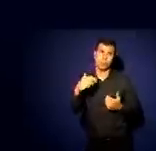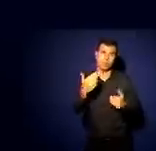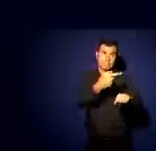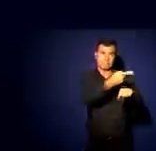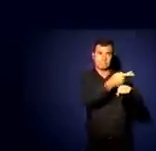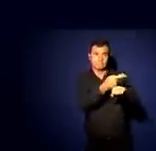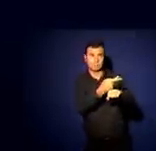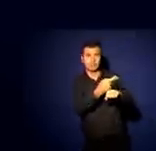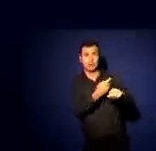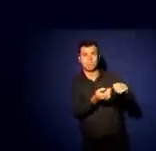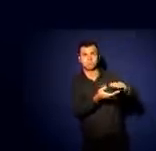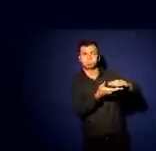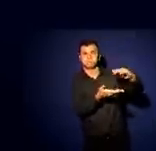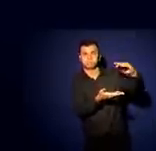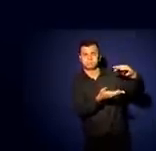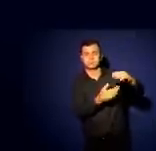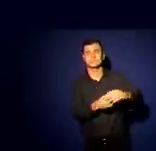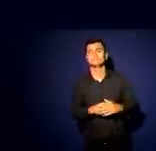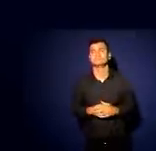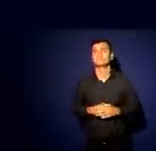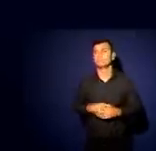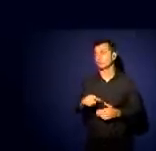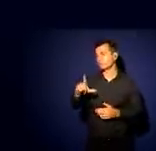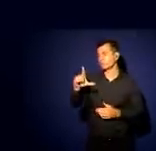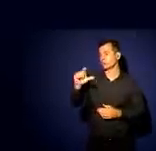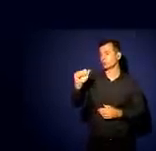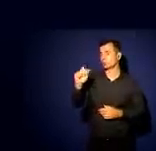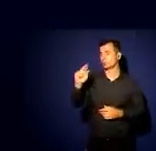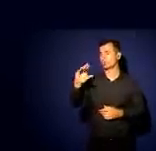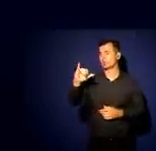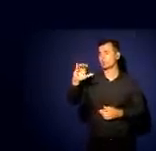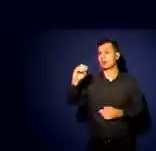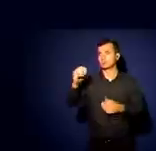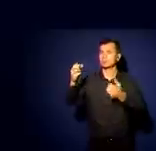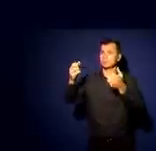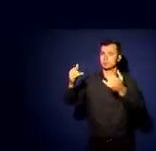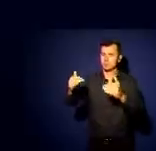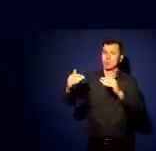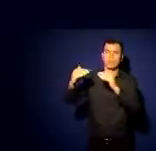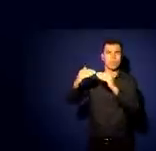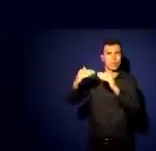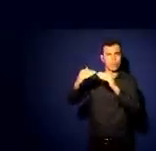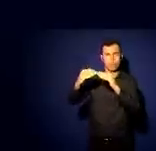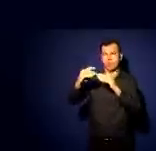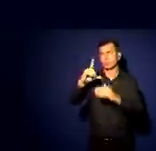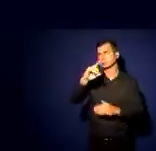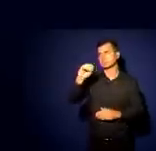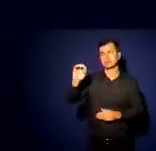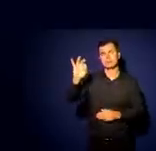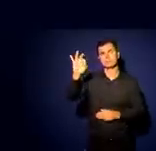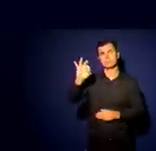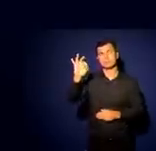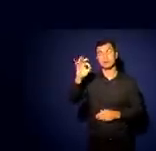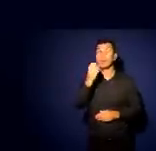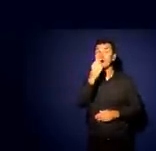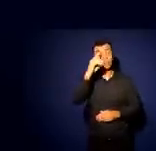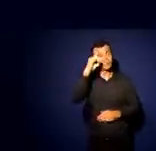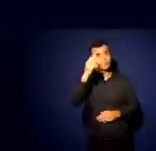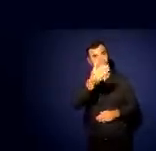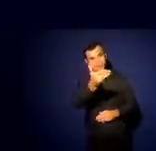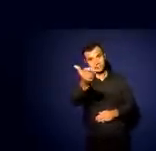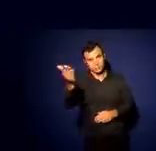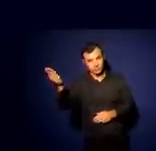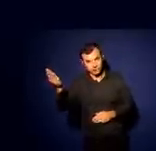Eu concordo 100% né com aquilo falou né bom dia a todos a gente gosta de quebrar a bolsa nos principais setores